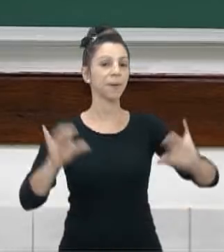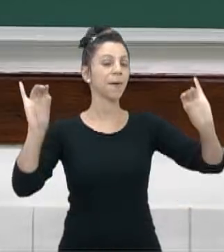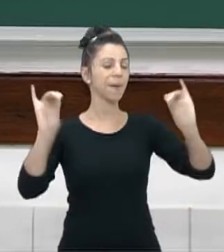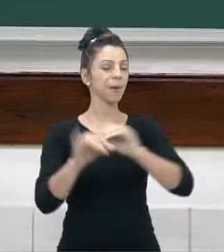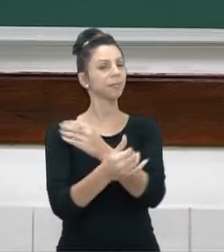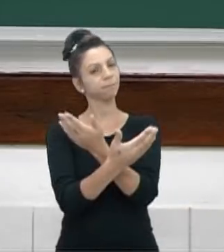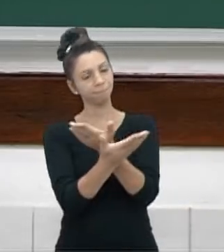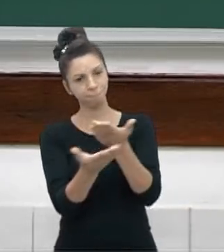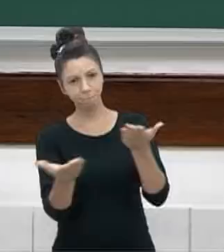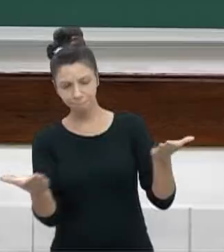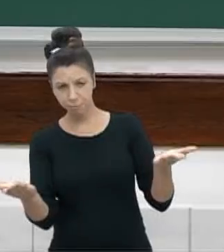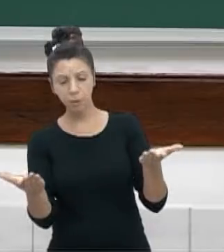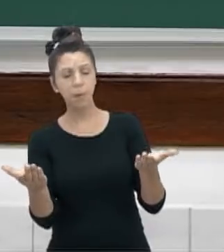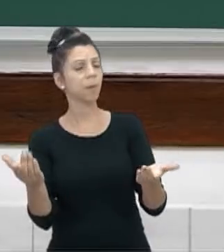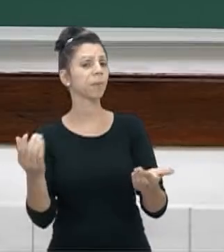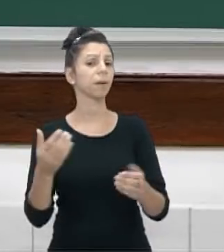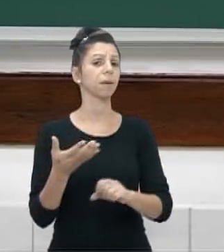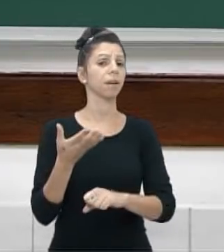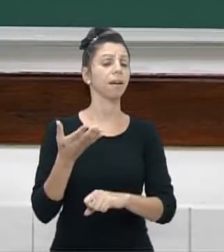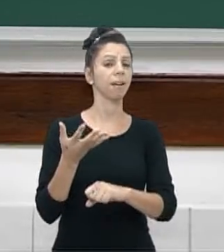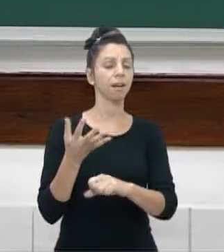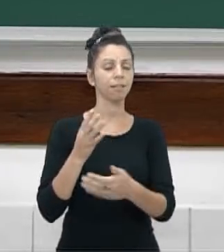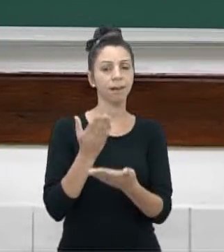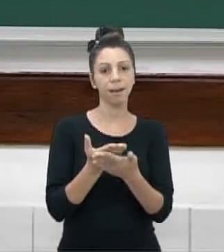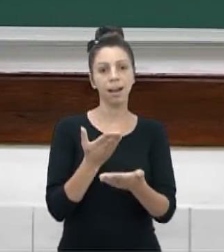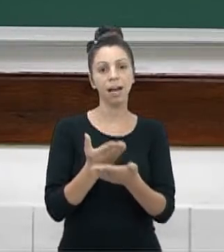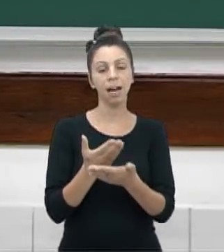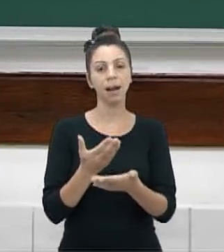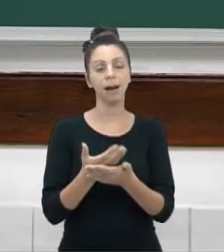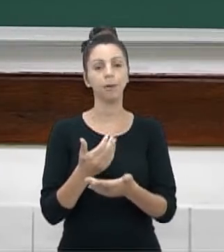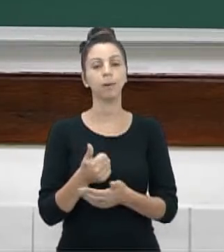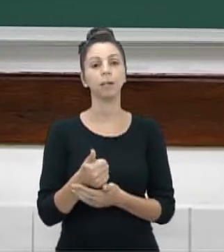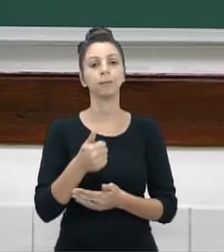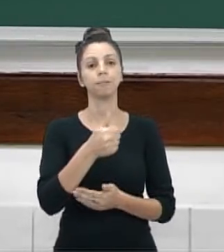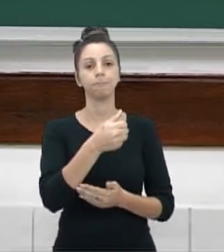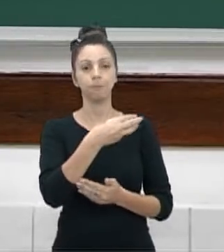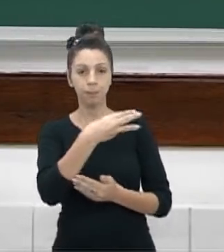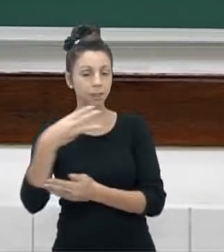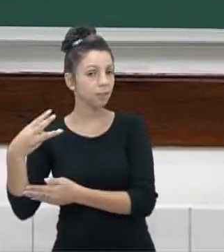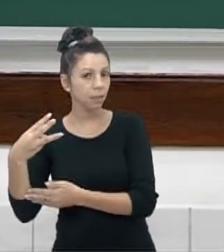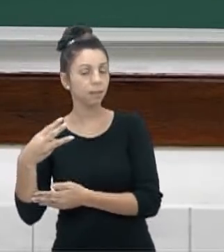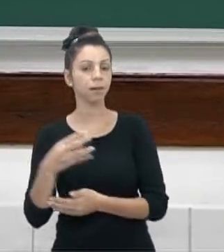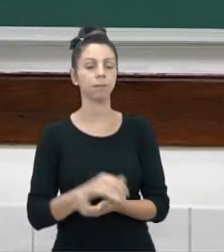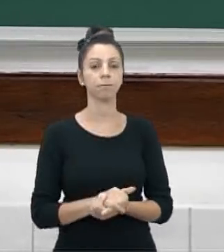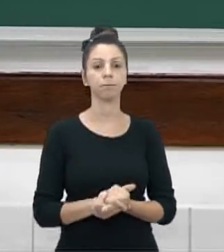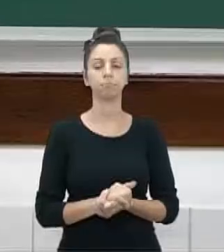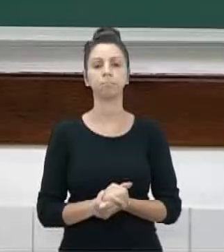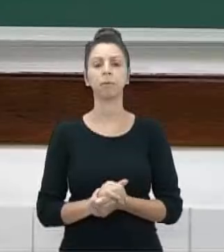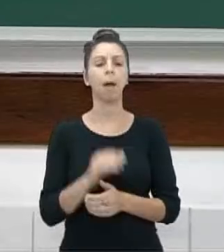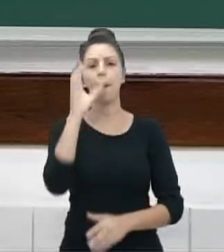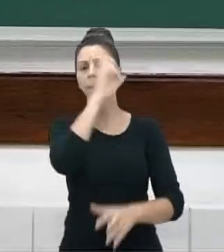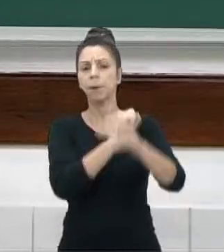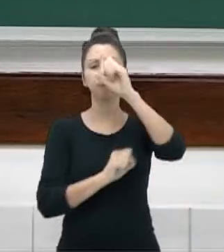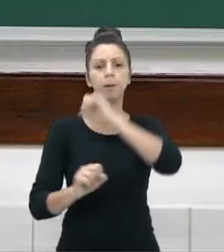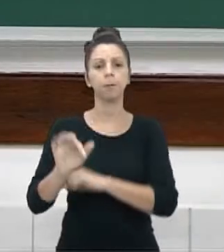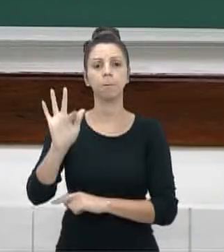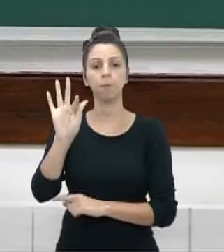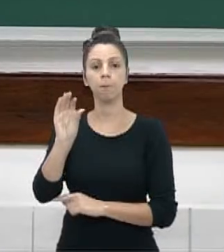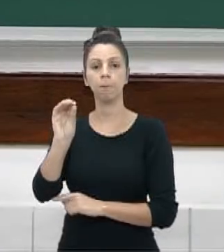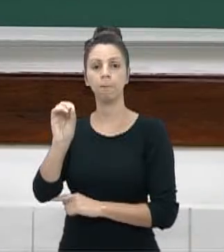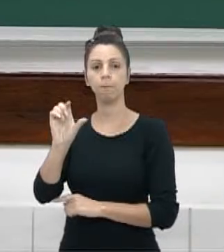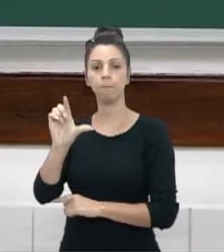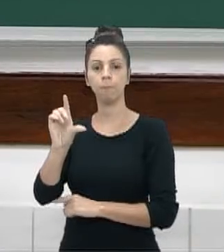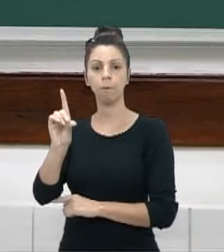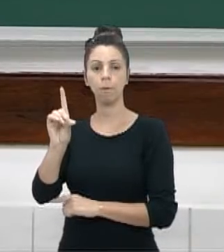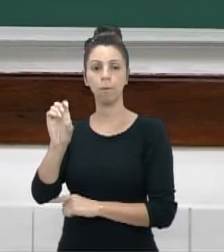Olá pessoal, vamos agora para a 33ª aula, né? E nós estamos aí aprendendo sobre folder. Então esse